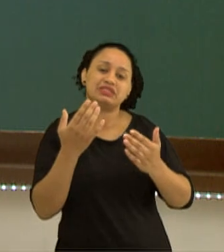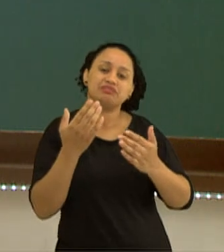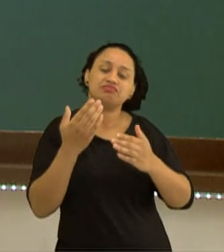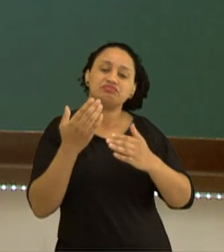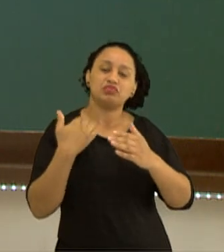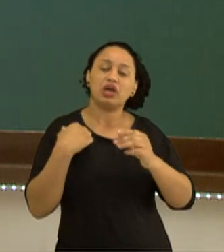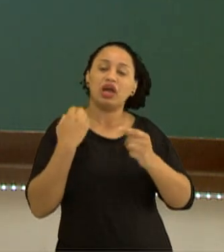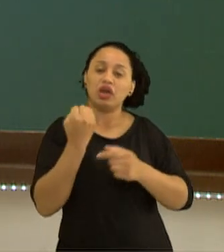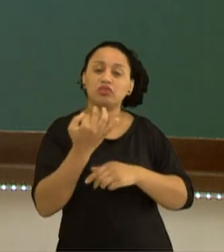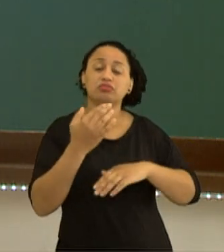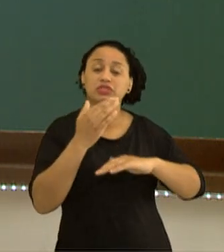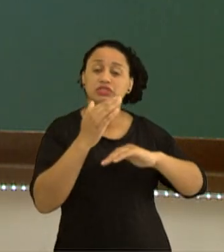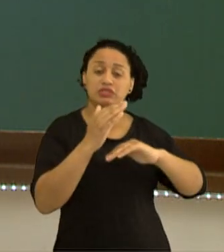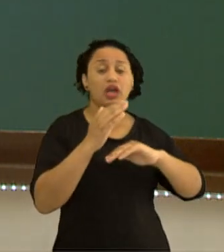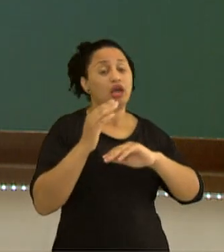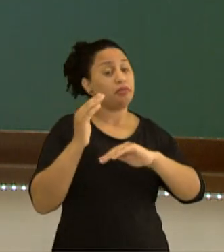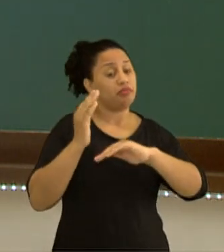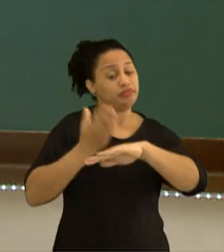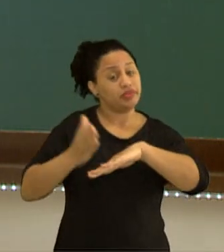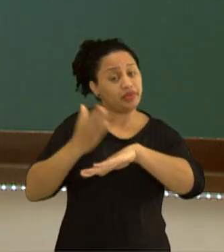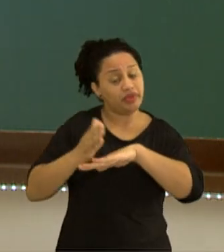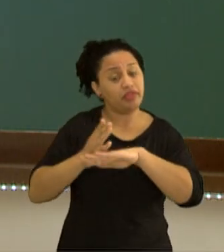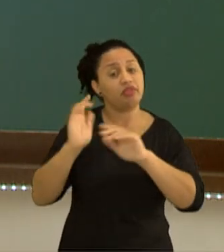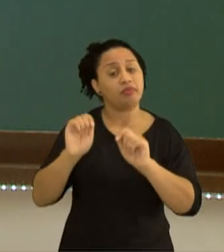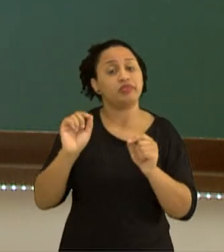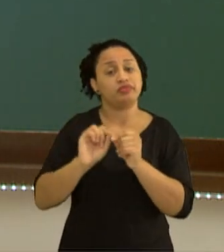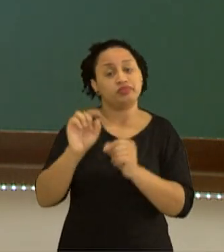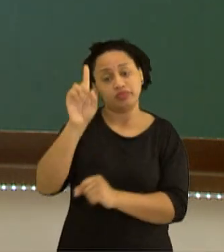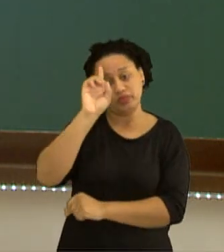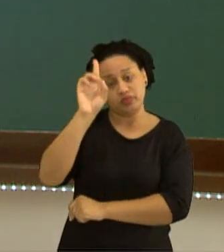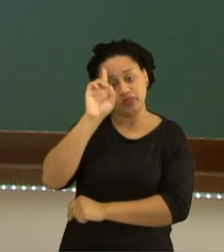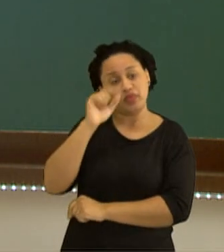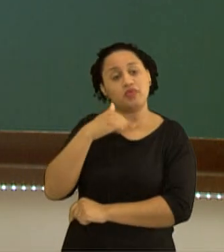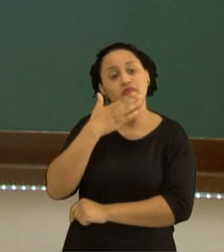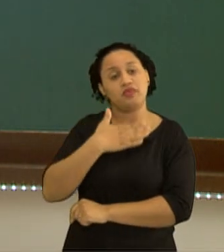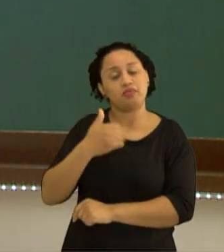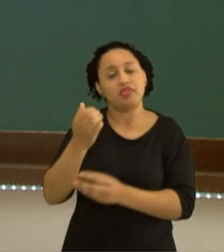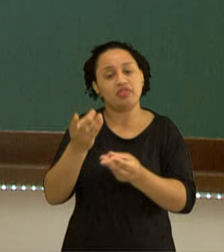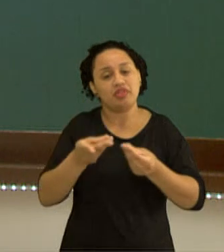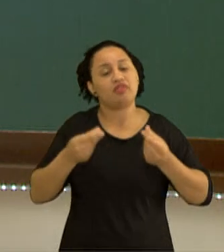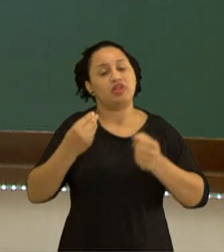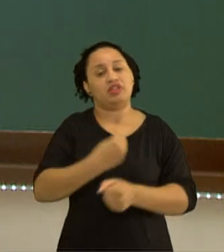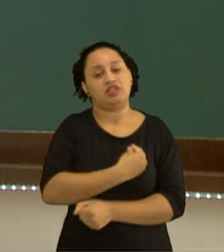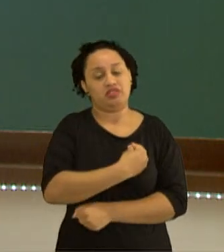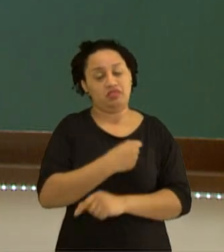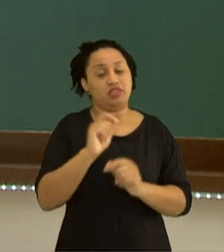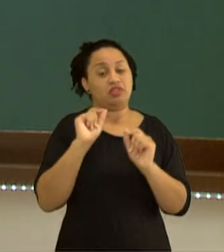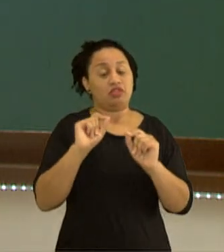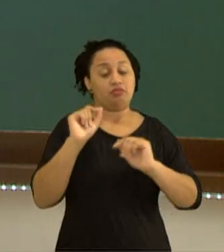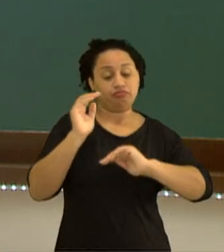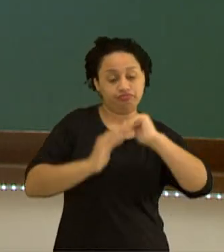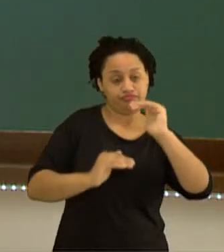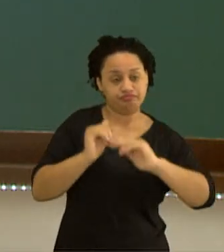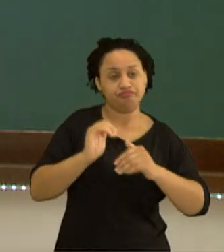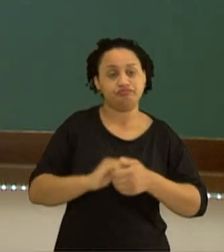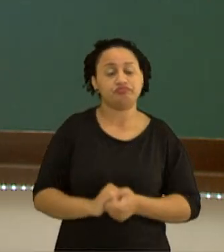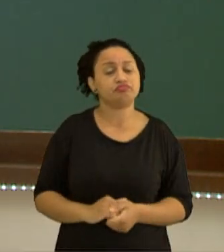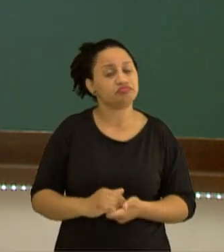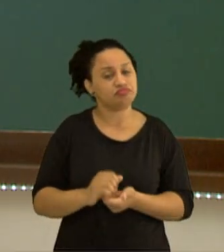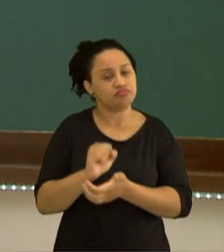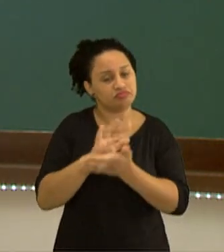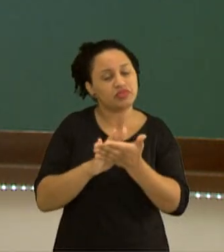feitas todos os dias, que isso vai melhorar a qualidade de vida de quem realiza. Então, o exercício é muito simples,